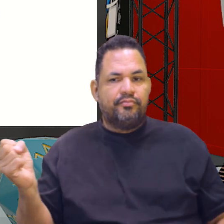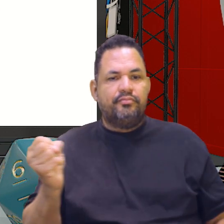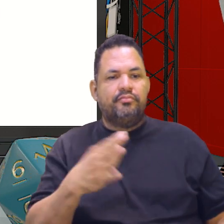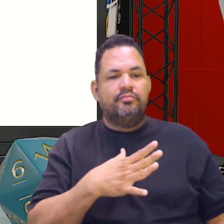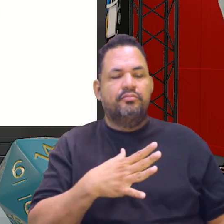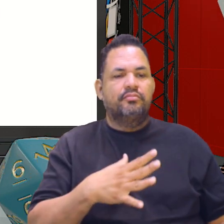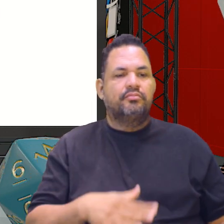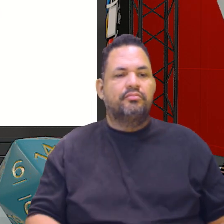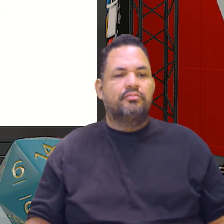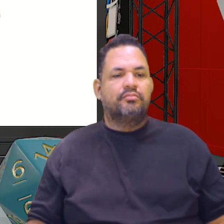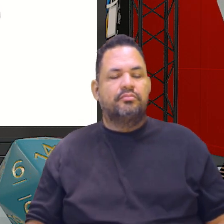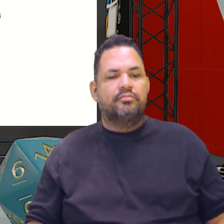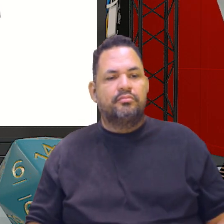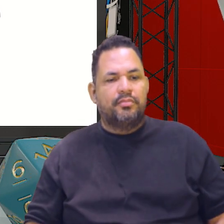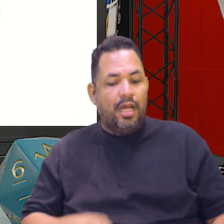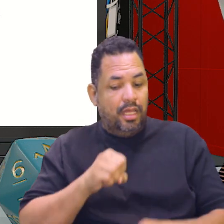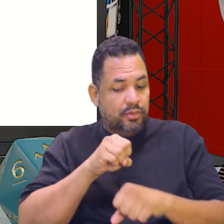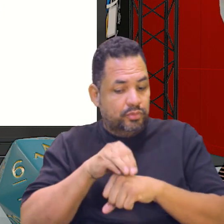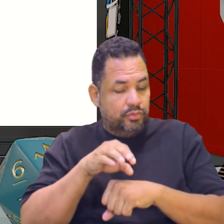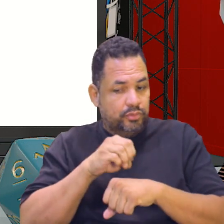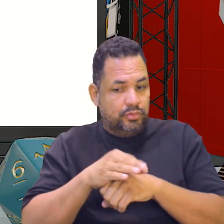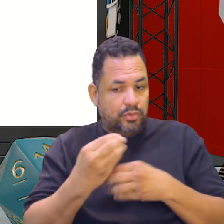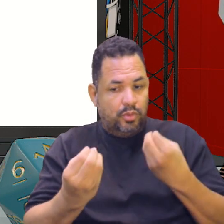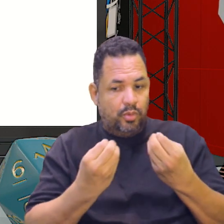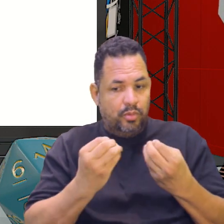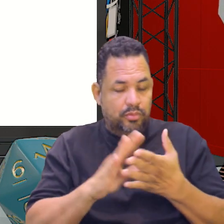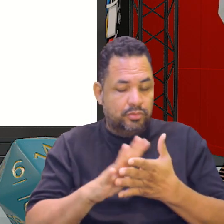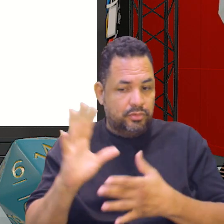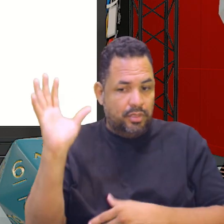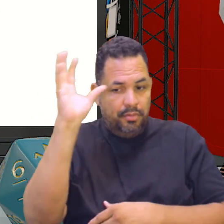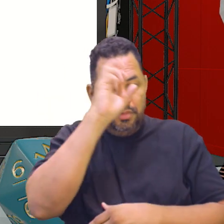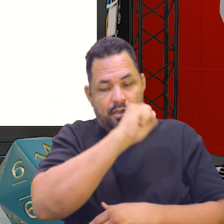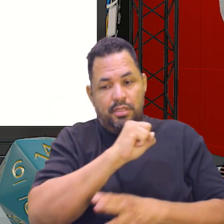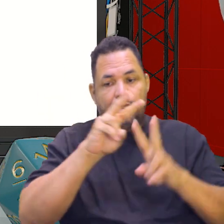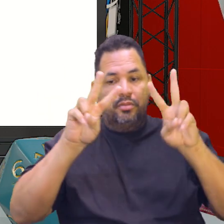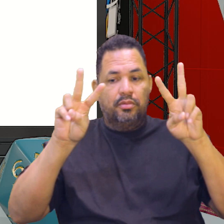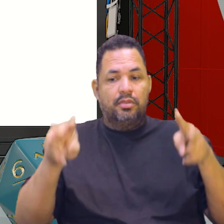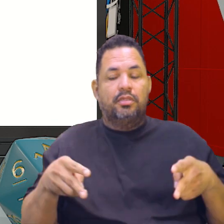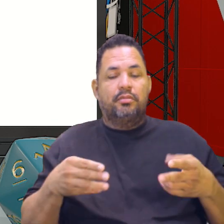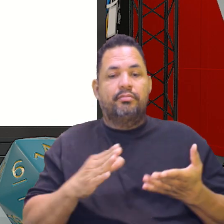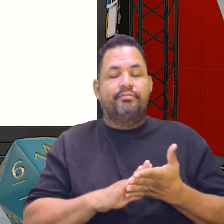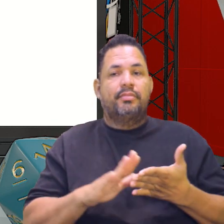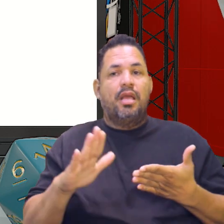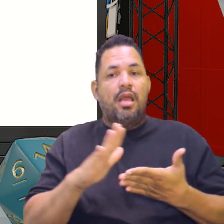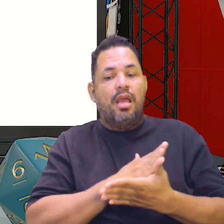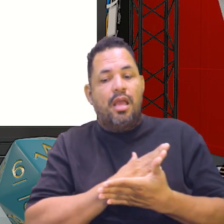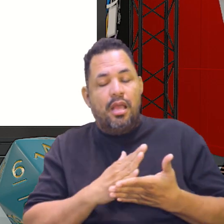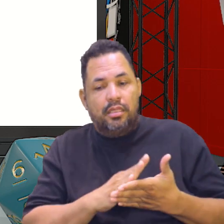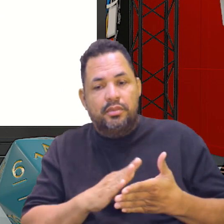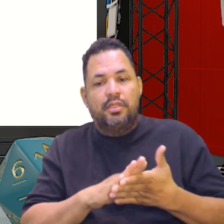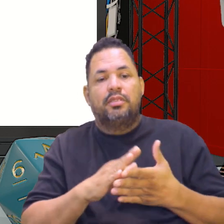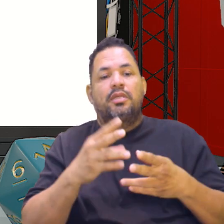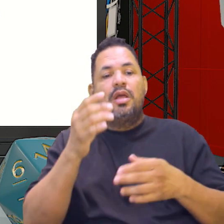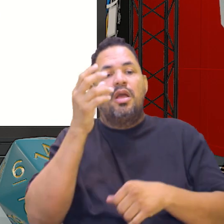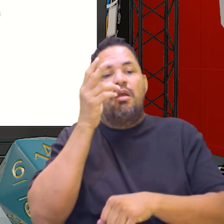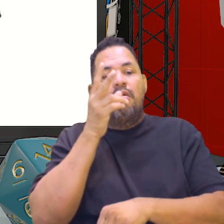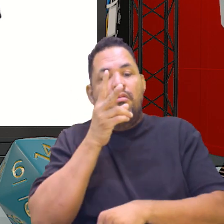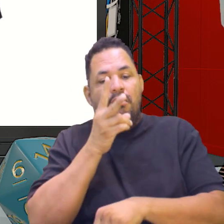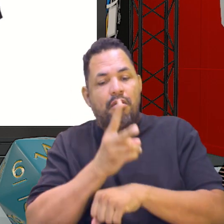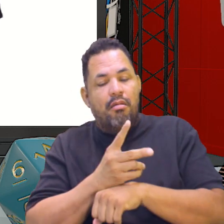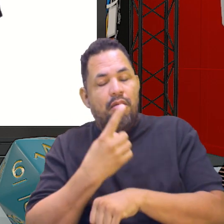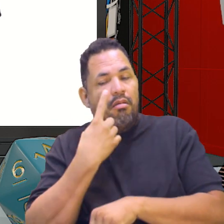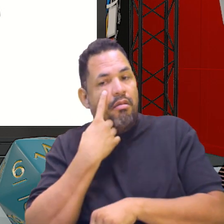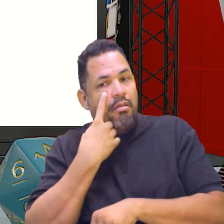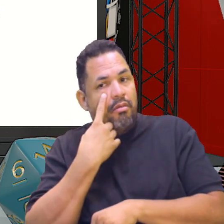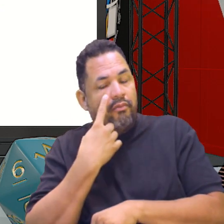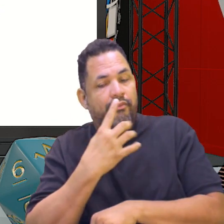Então a gente está já lançando as dicas para vocês de como vocês se apropriarem do assunto, né? Às vezes só assistir a nossa aula, só as atividades de